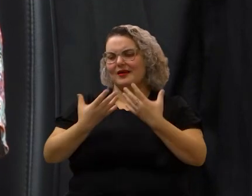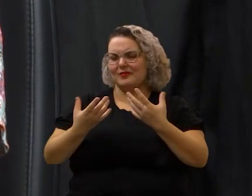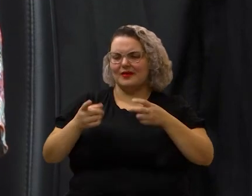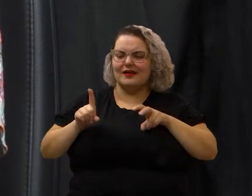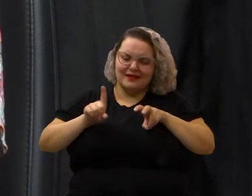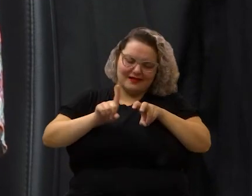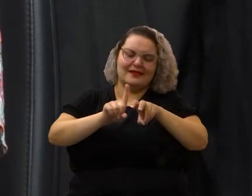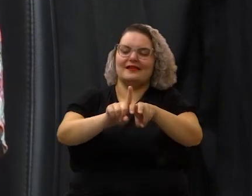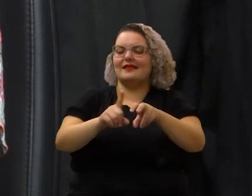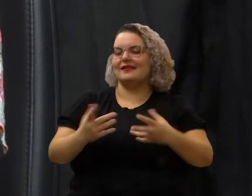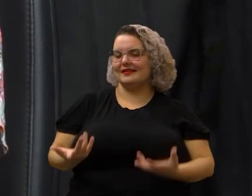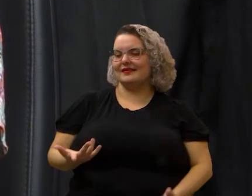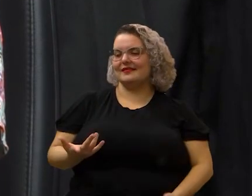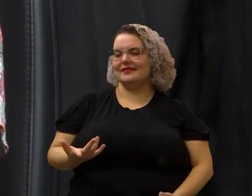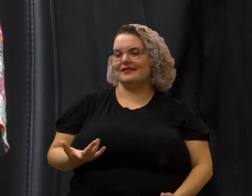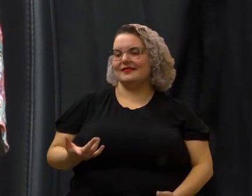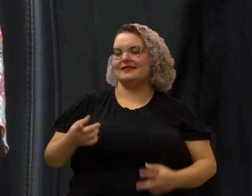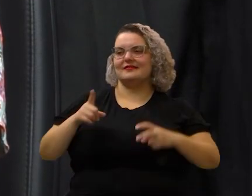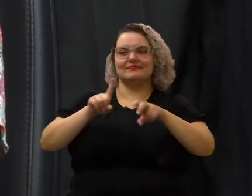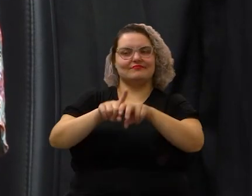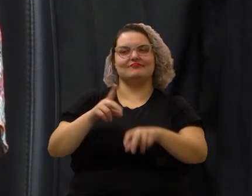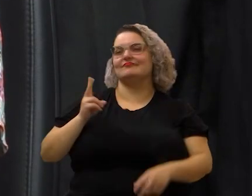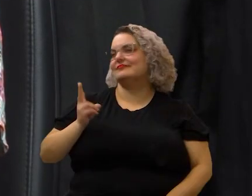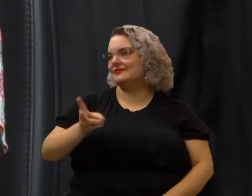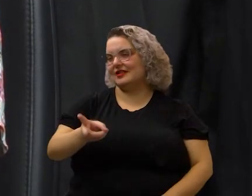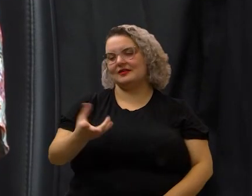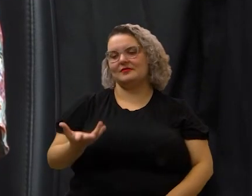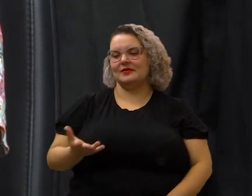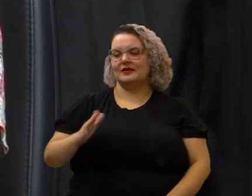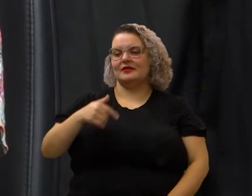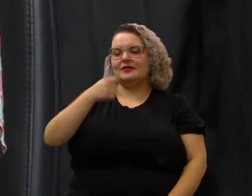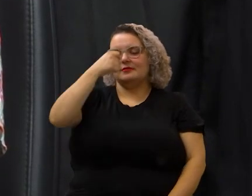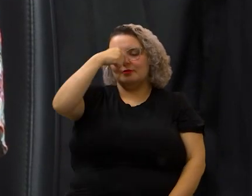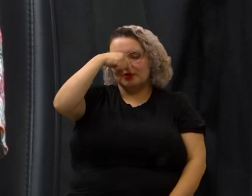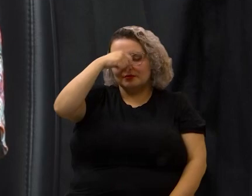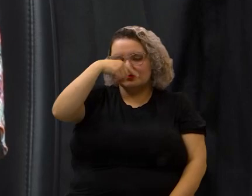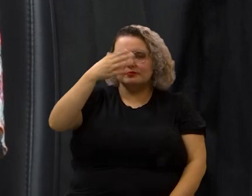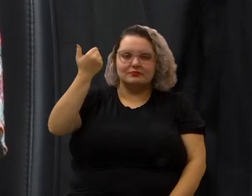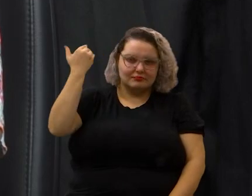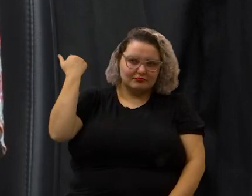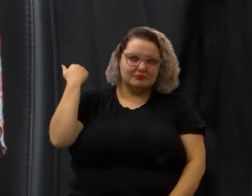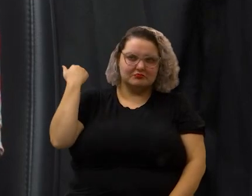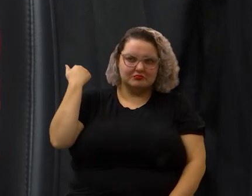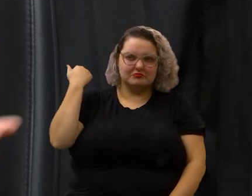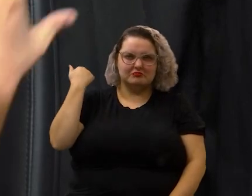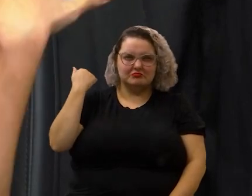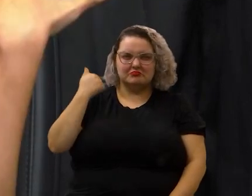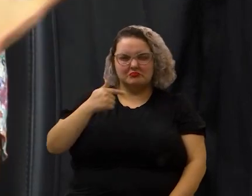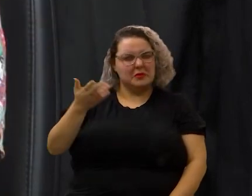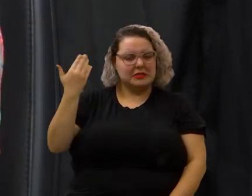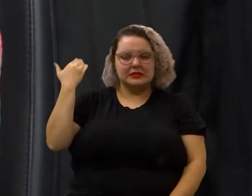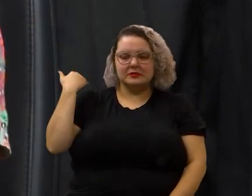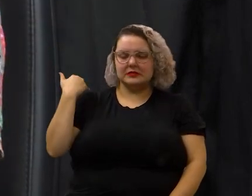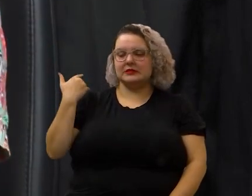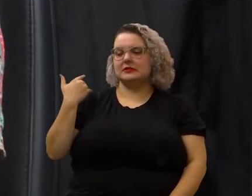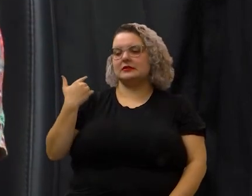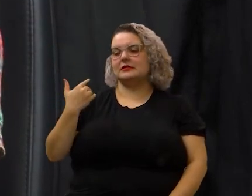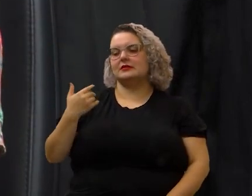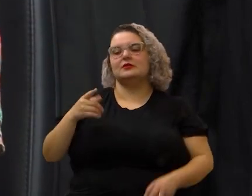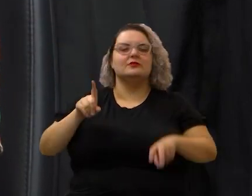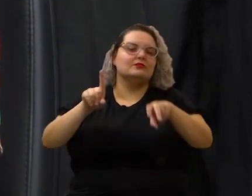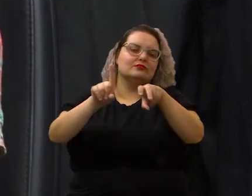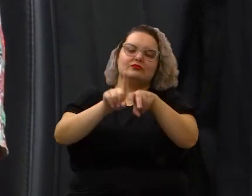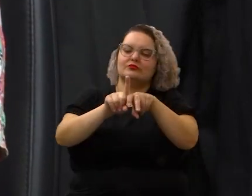bom. Ele é parceiro, né? Ele é muito parceiro. Quando eu fiquei gripada faz algumas semanas,